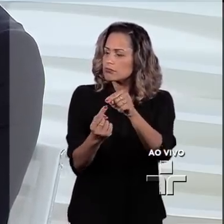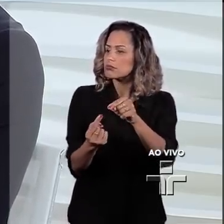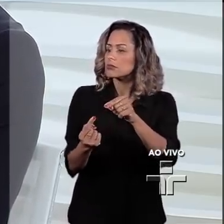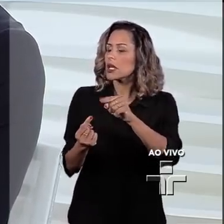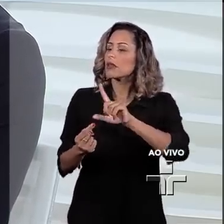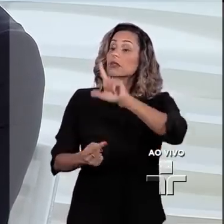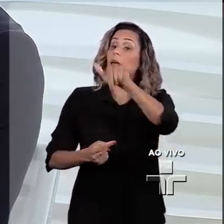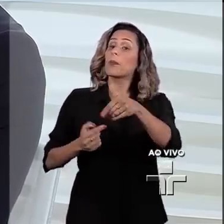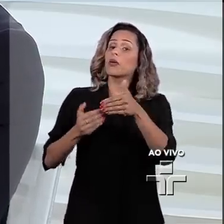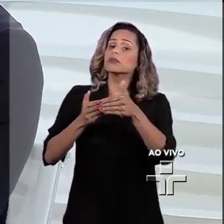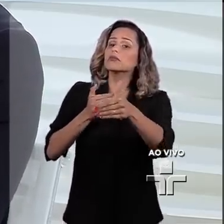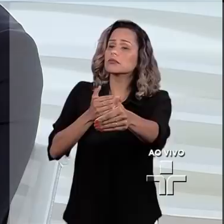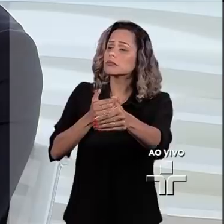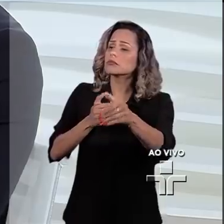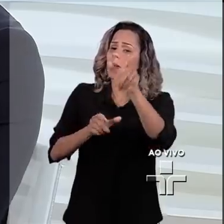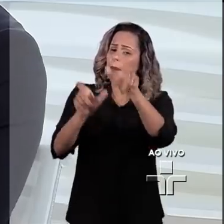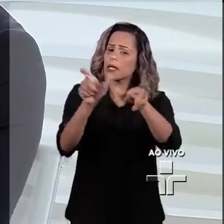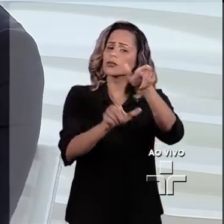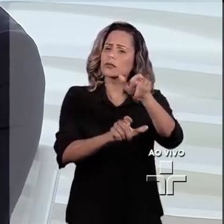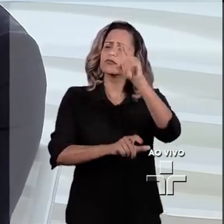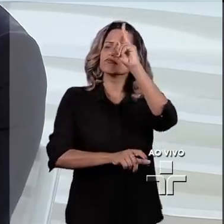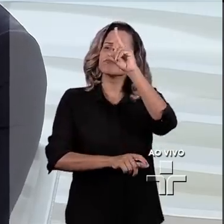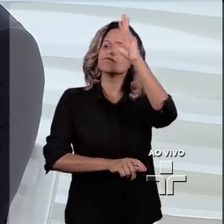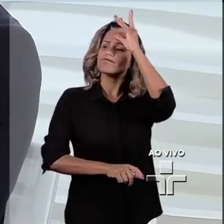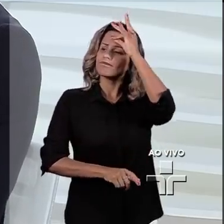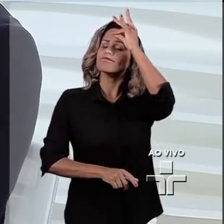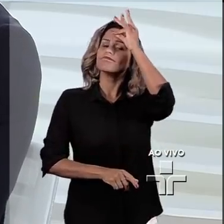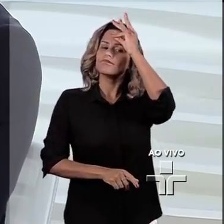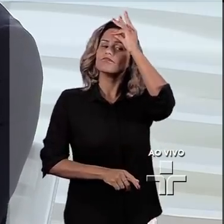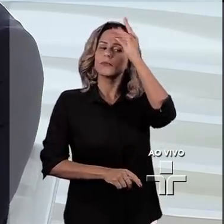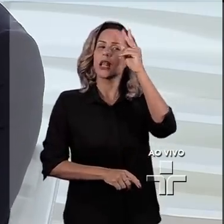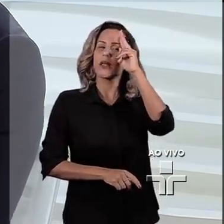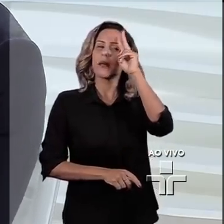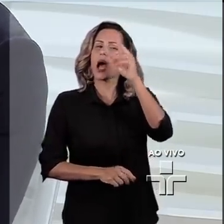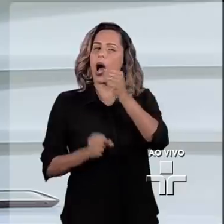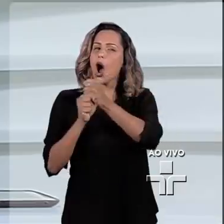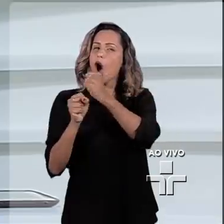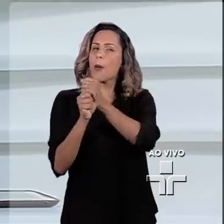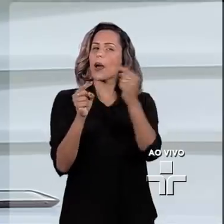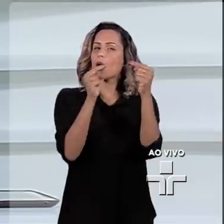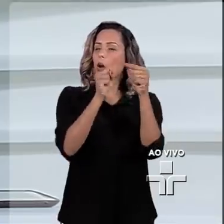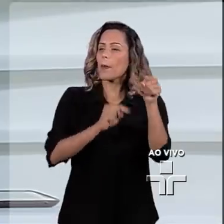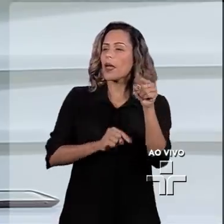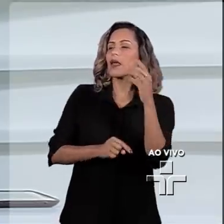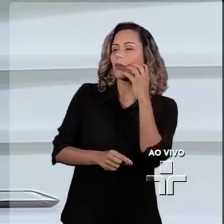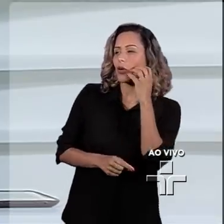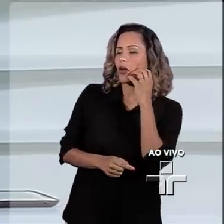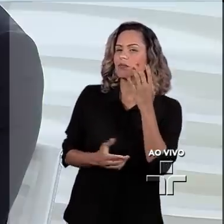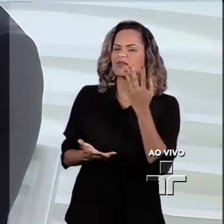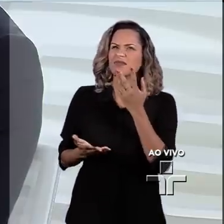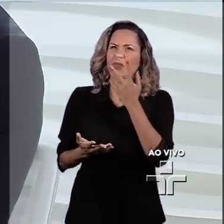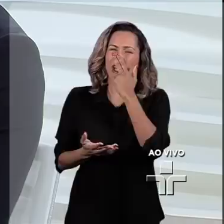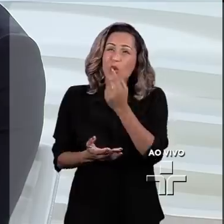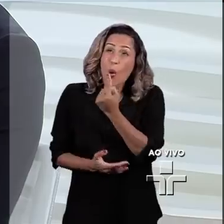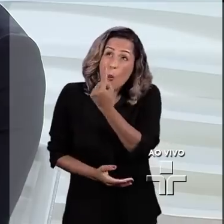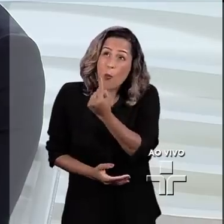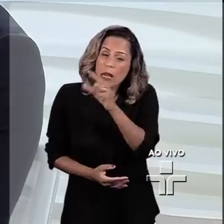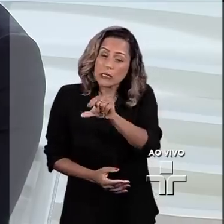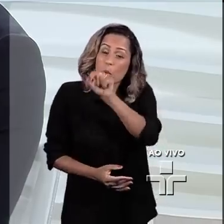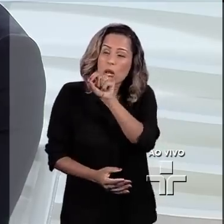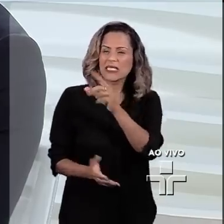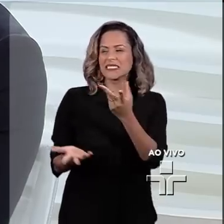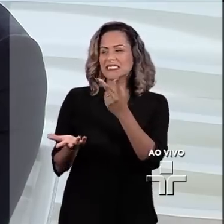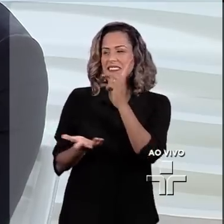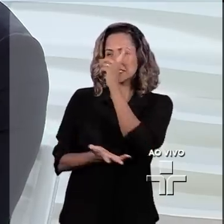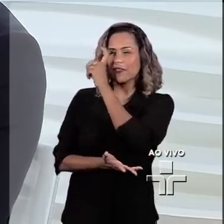vão valorar mais ou menos essa ação. Tem uma obra que o senhor sonhou, é muito difícil, uma realização? Eu acho que é muito difícil você